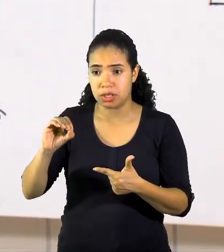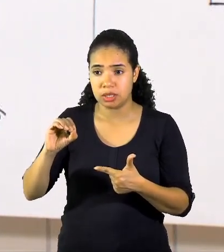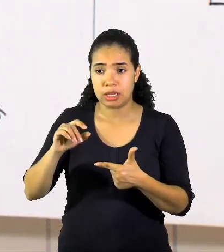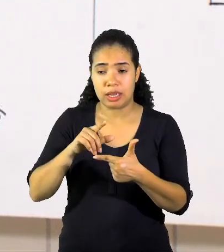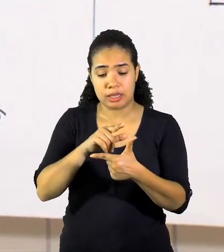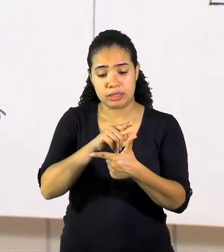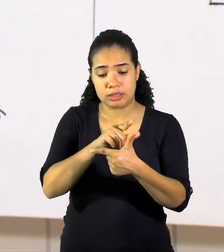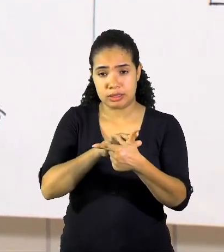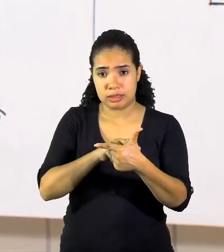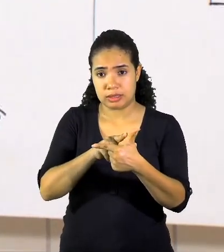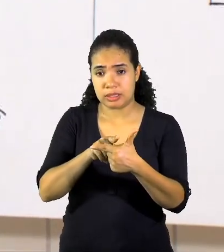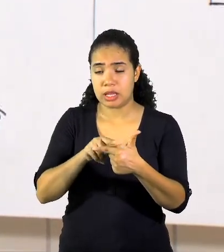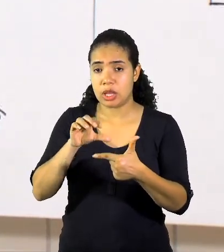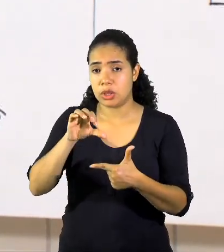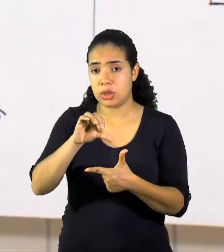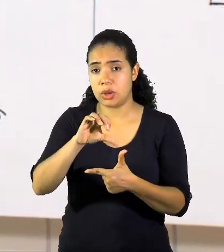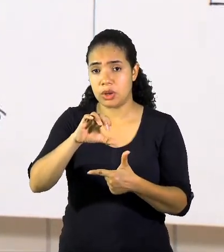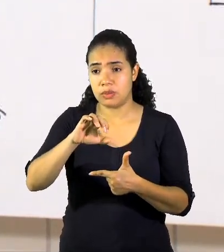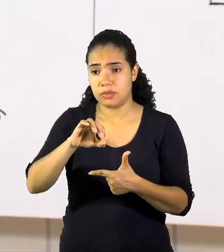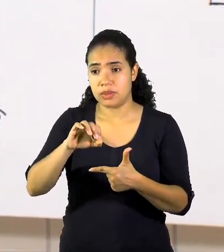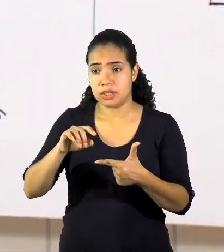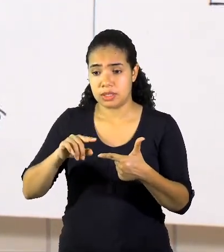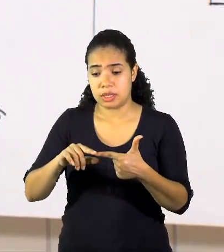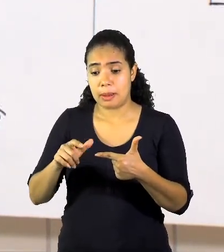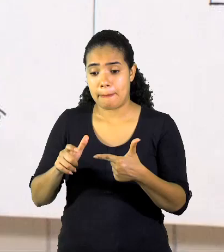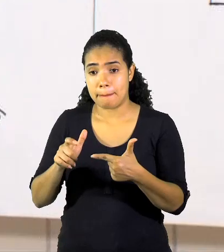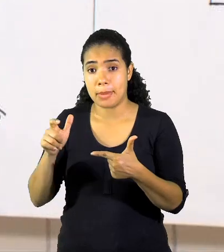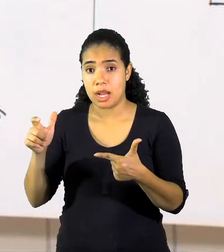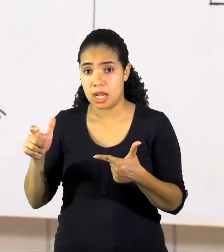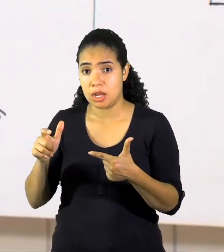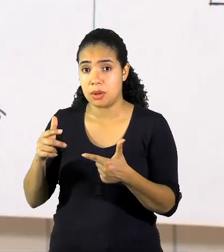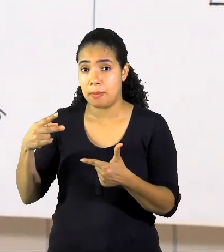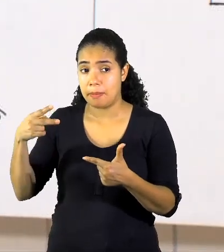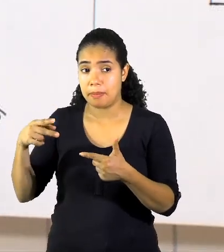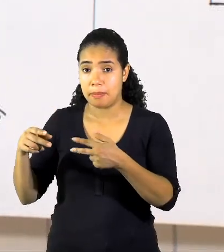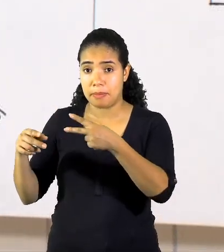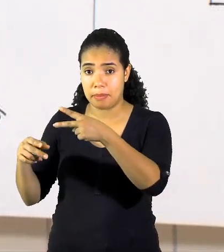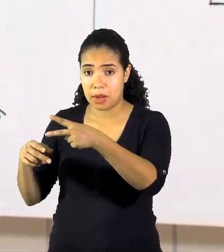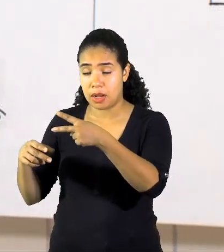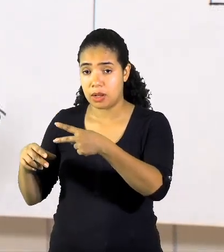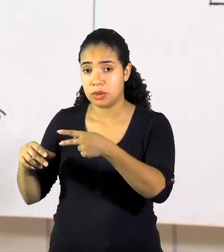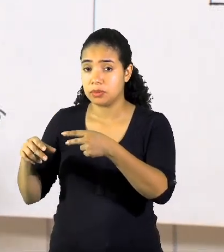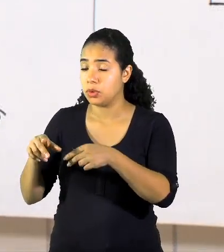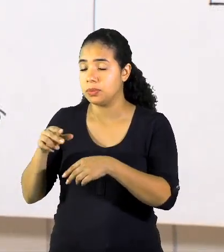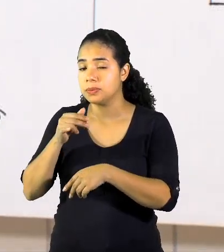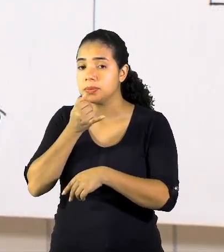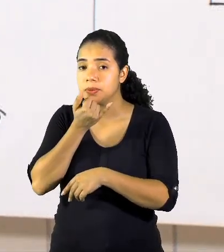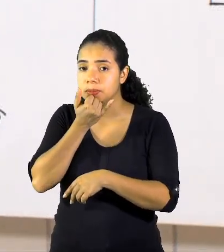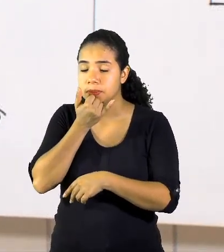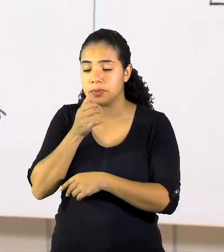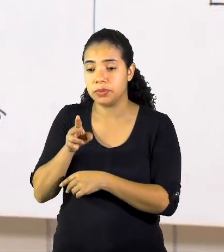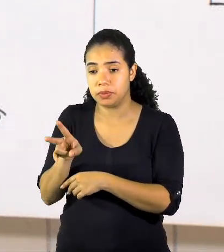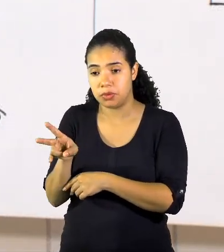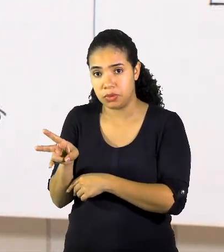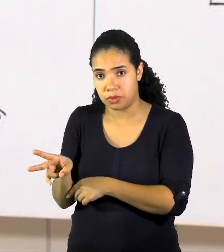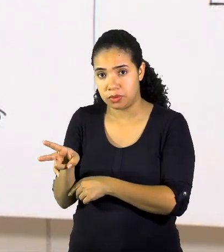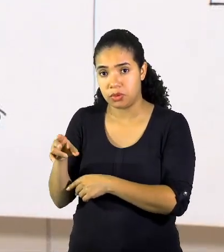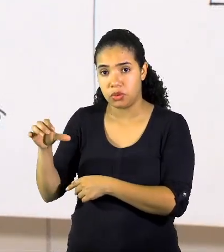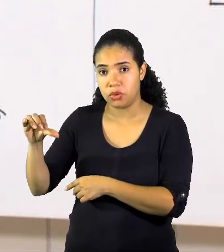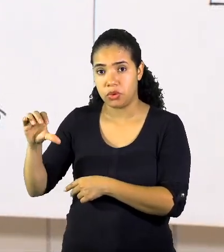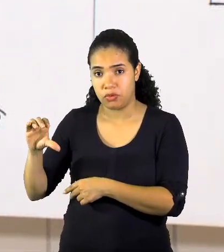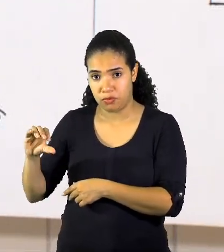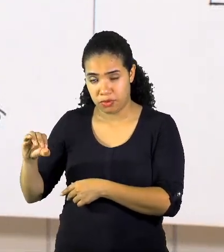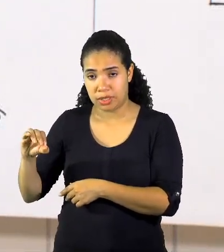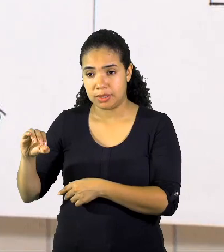graus. Se esse outro ângulo for maior que 90 graus, 90 mais 90 já dá 180.